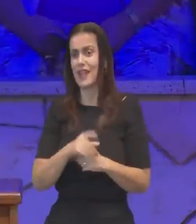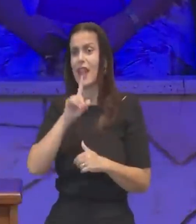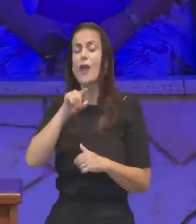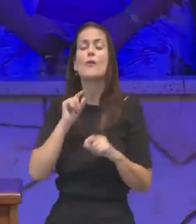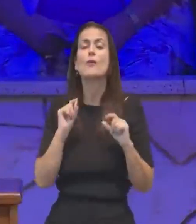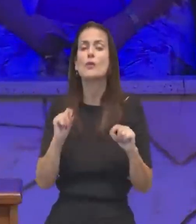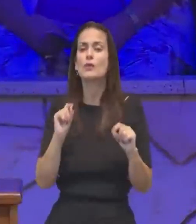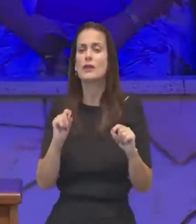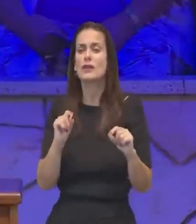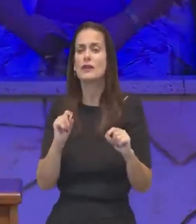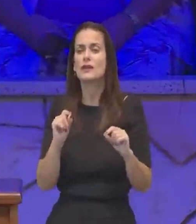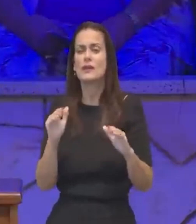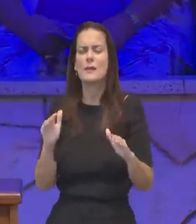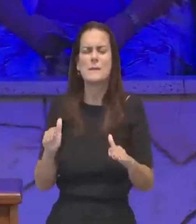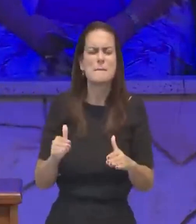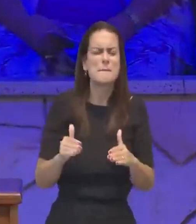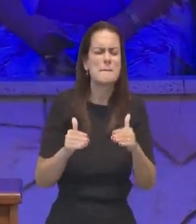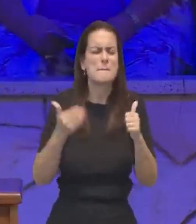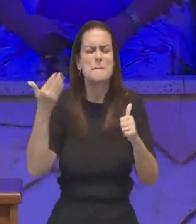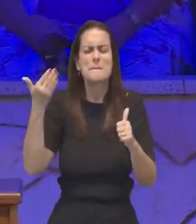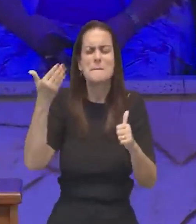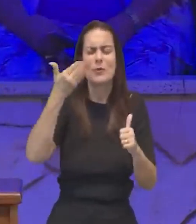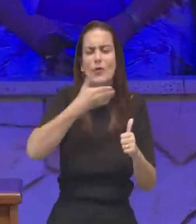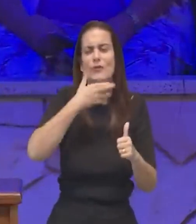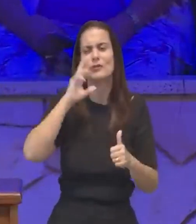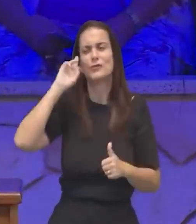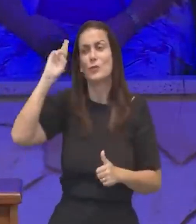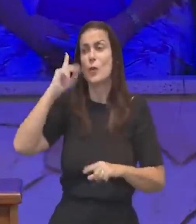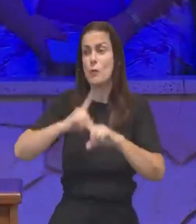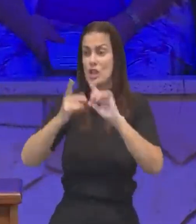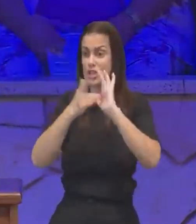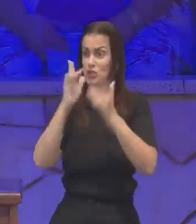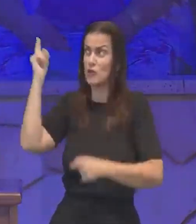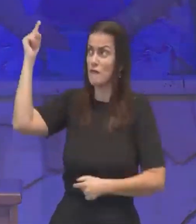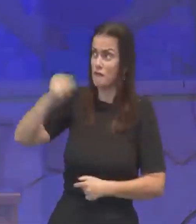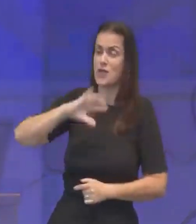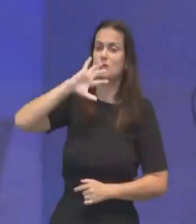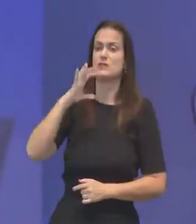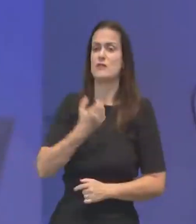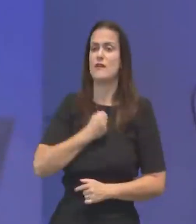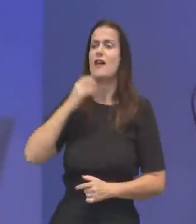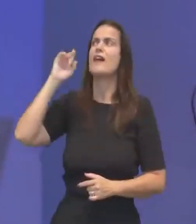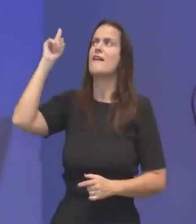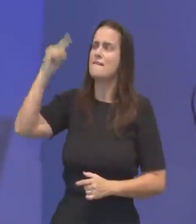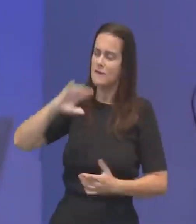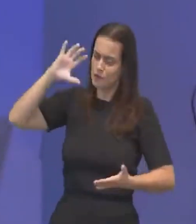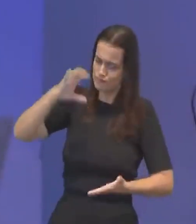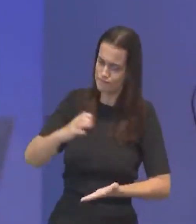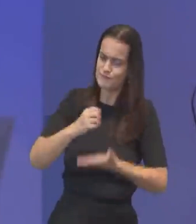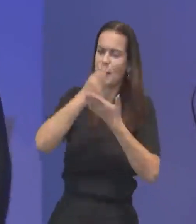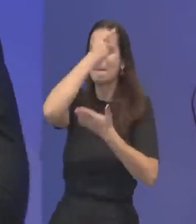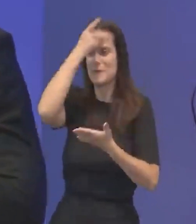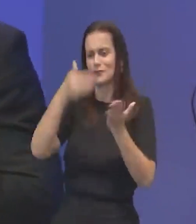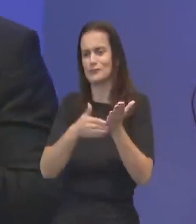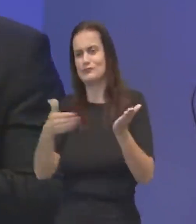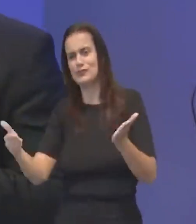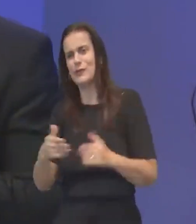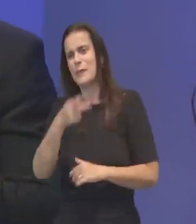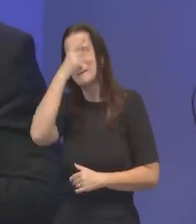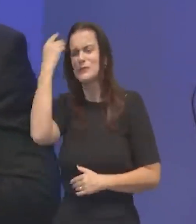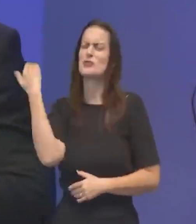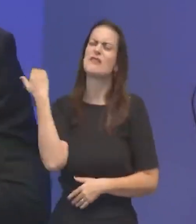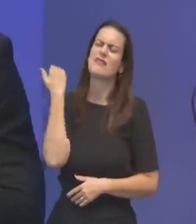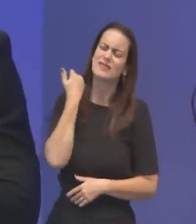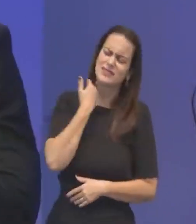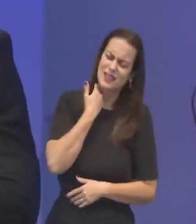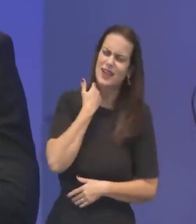é a grande prova do amor, porque ele veio salvar, ele veio resgatar o homem perdido, o homem